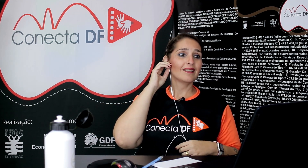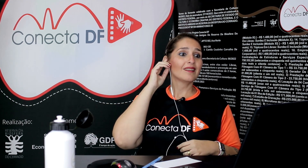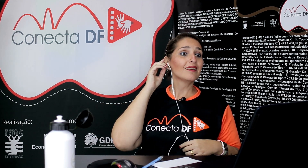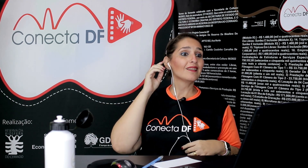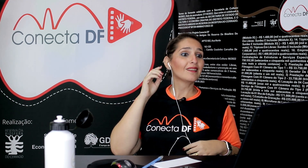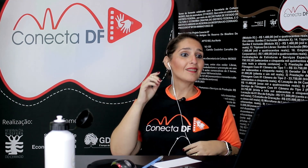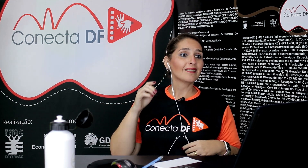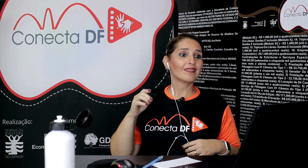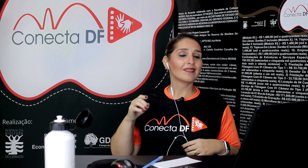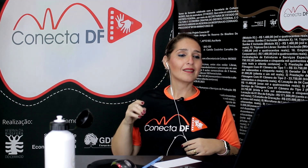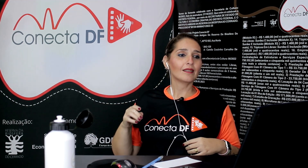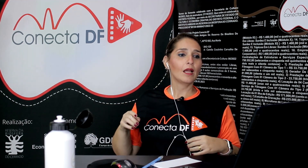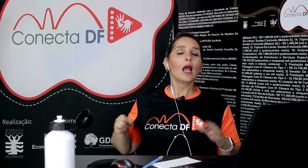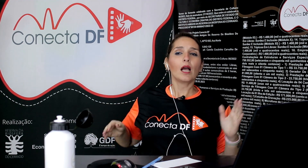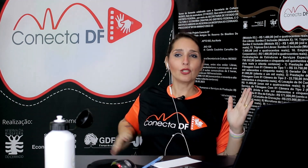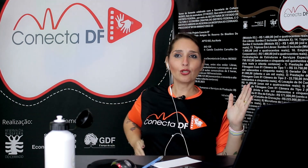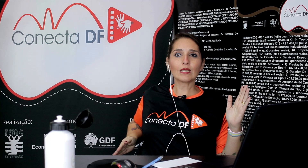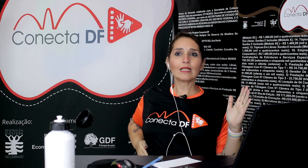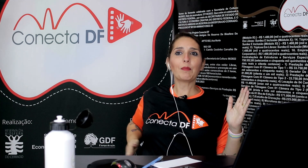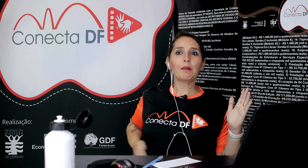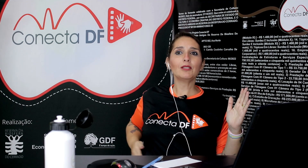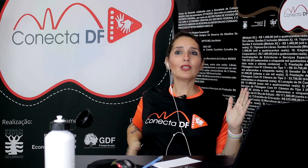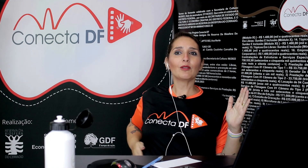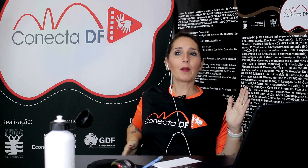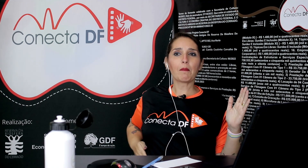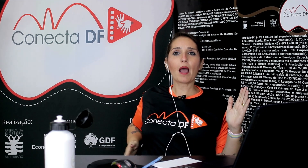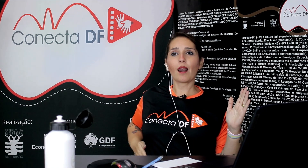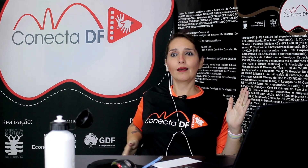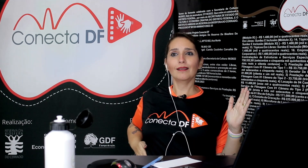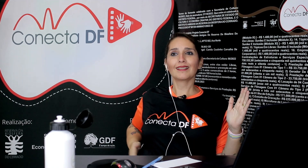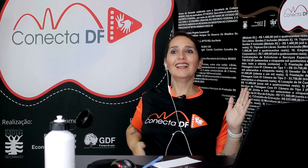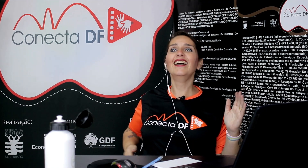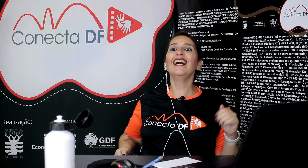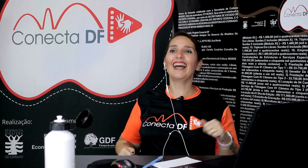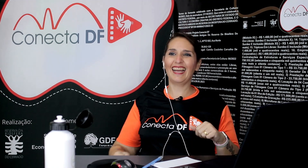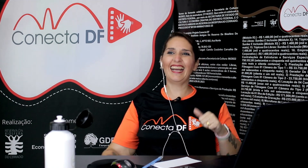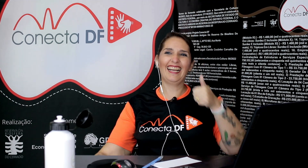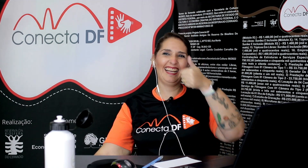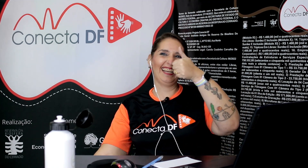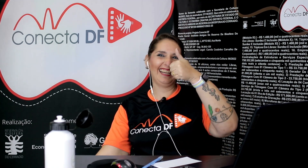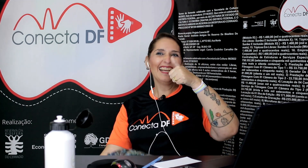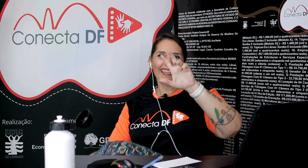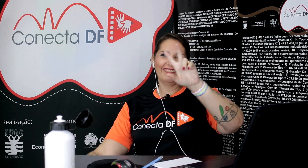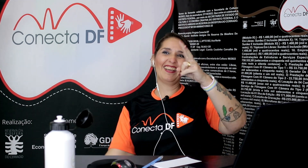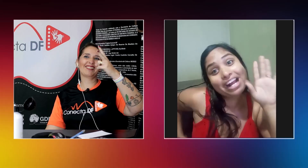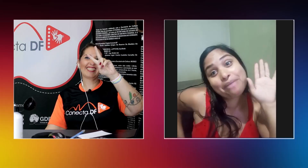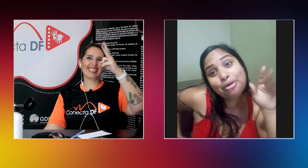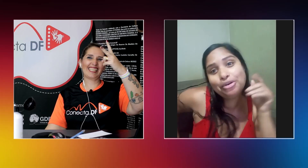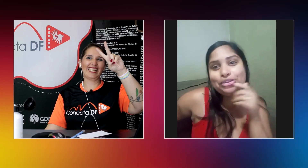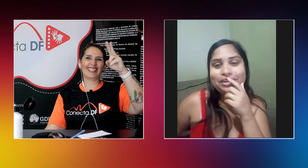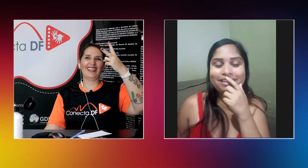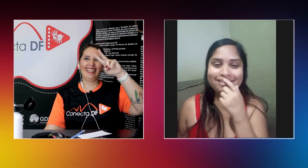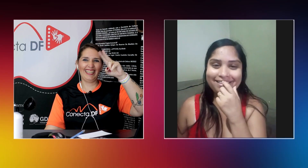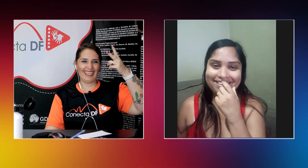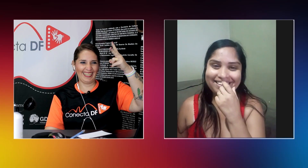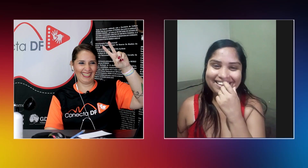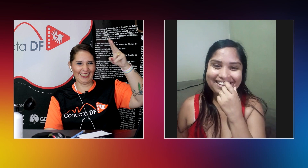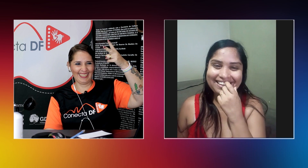Aqui no Rio, vagabundo é assim. A gente usa esse para bandido, para mala. Então, aqui é para Mesmo vagabundo. sentido.